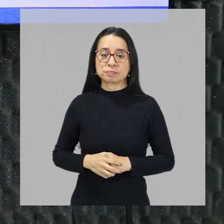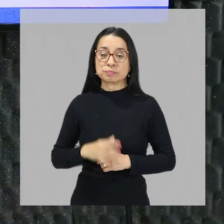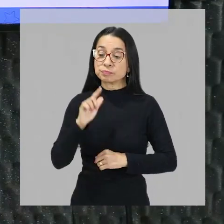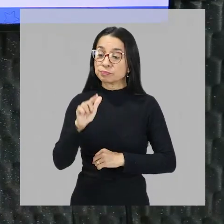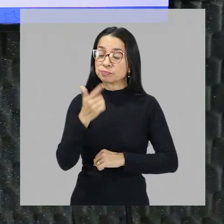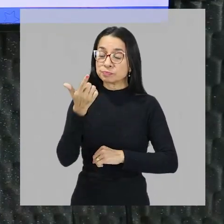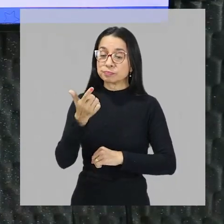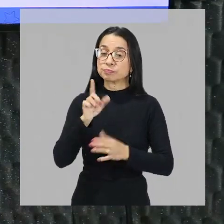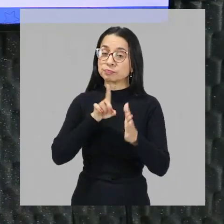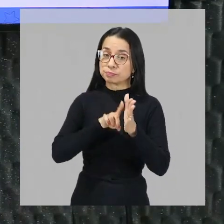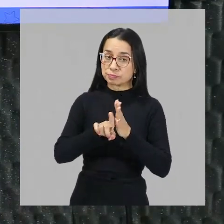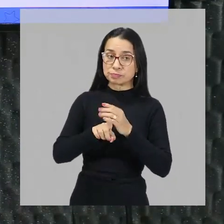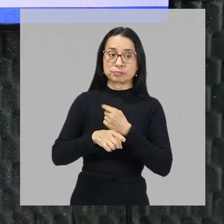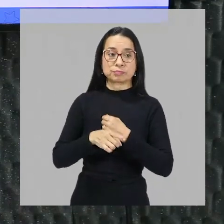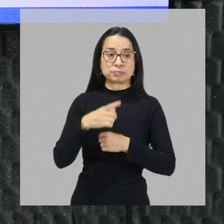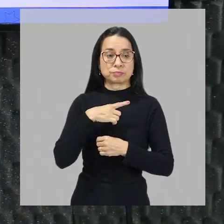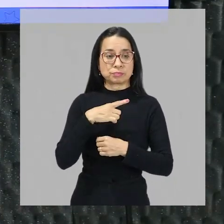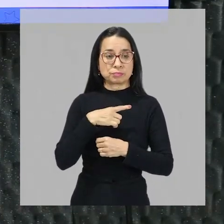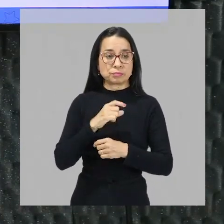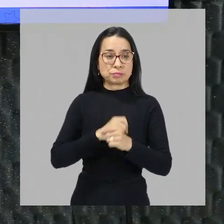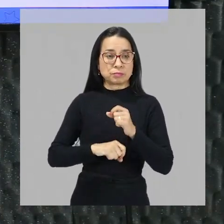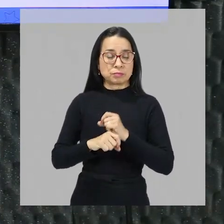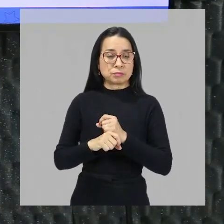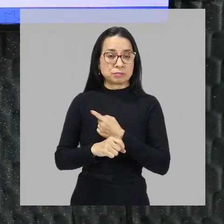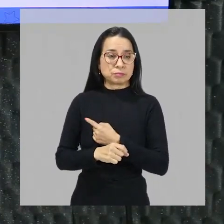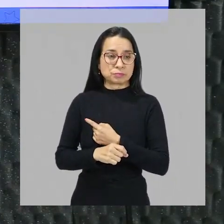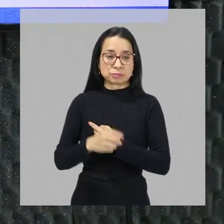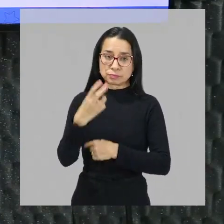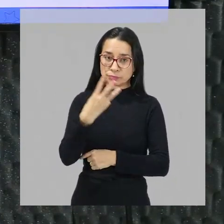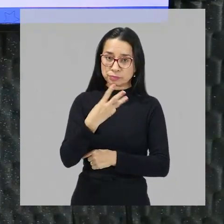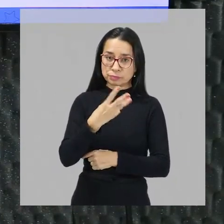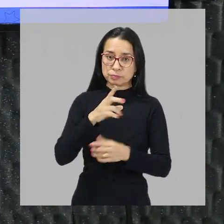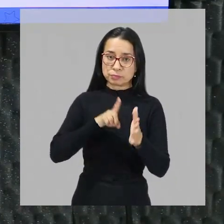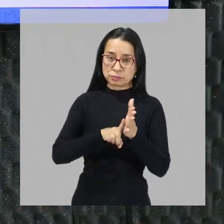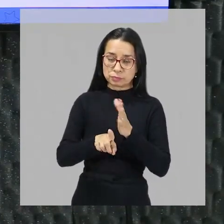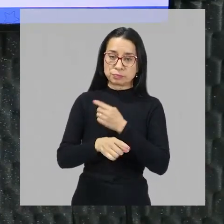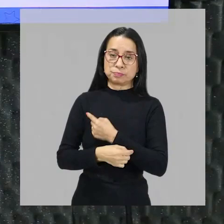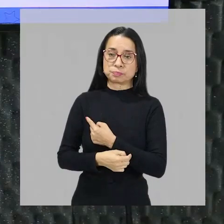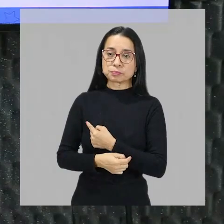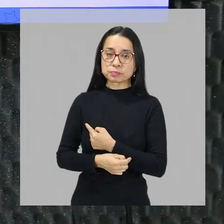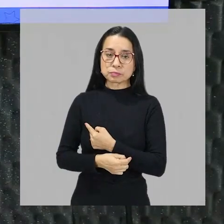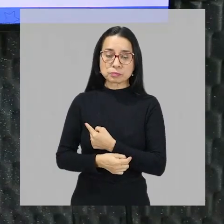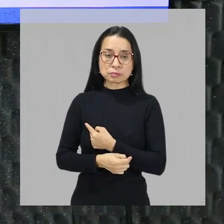nós temos aqui agora a nossa terceira questão. Olha só.